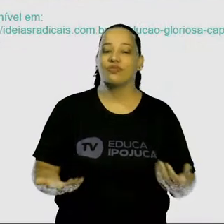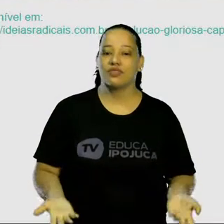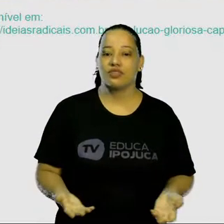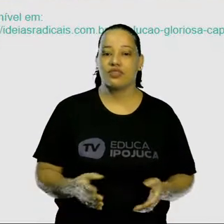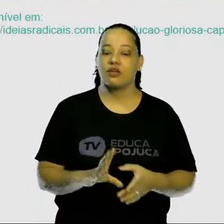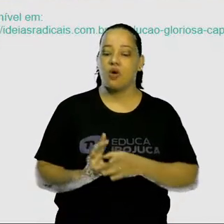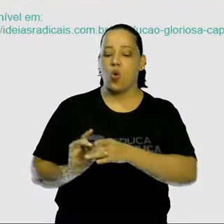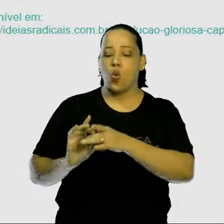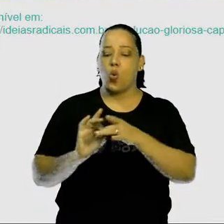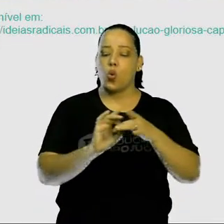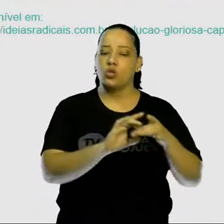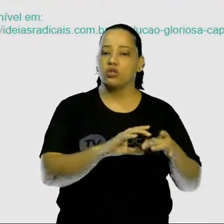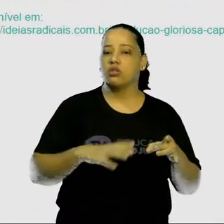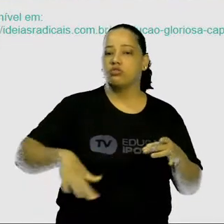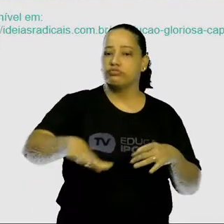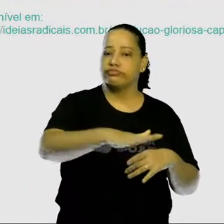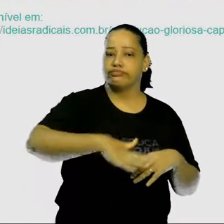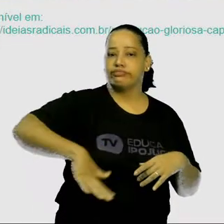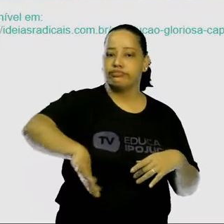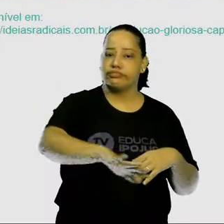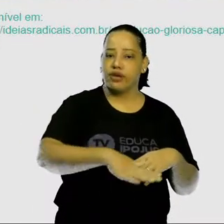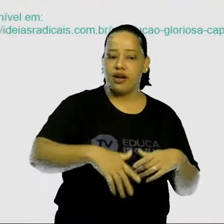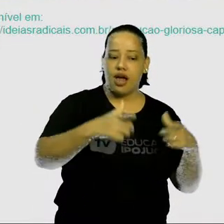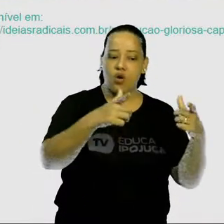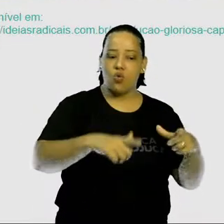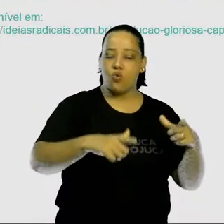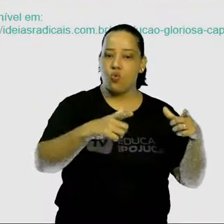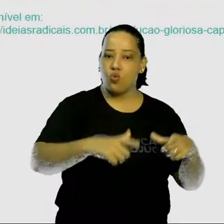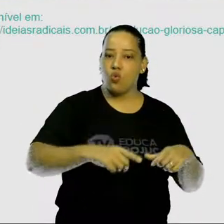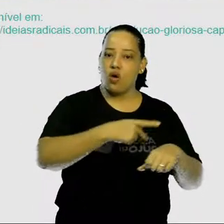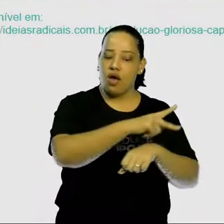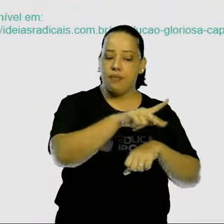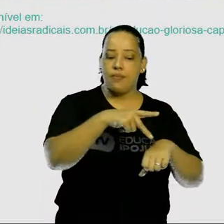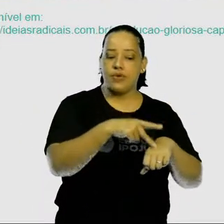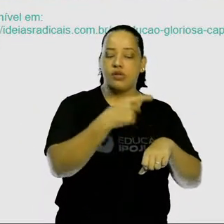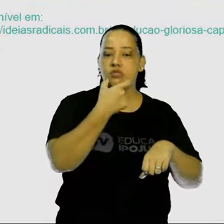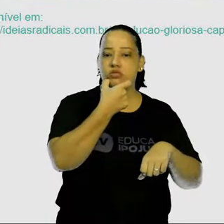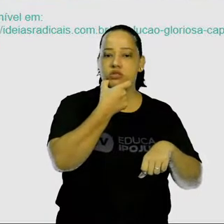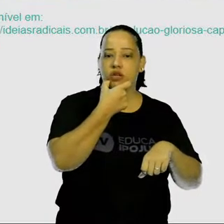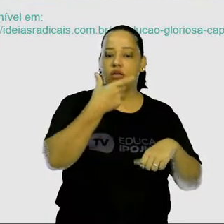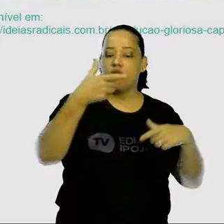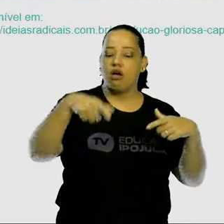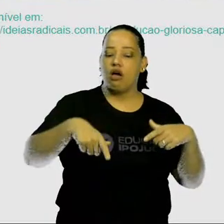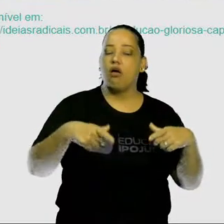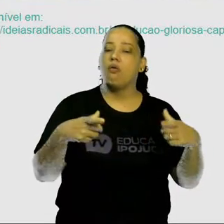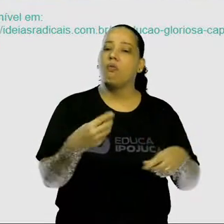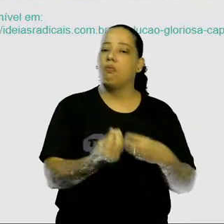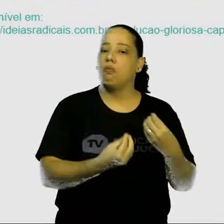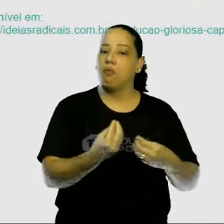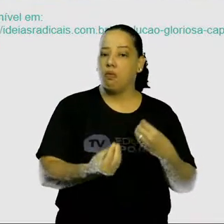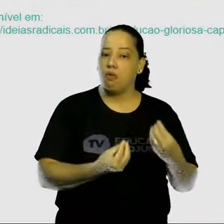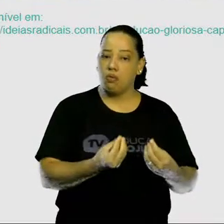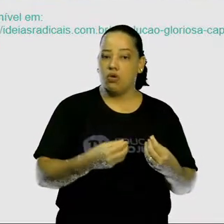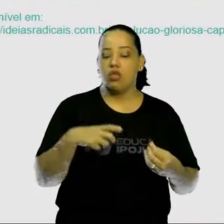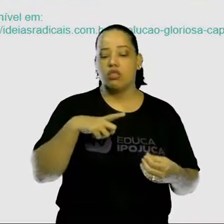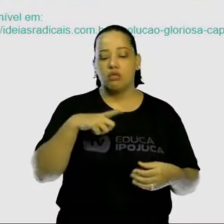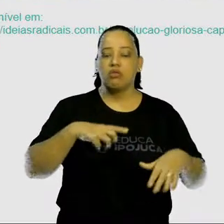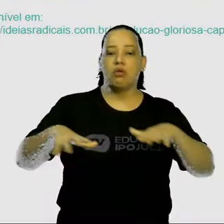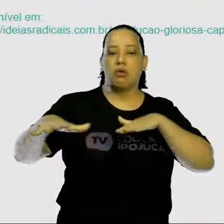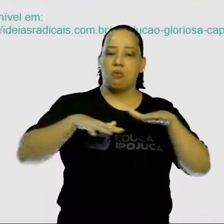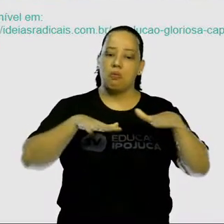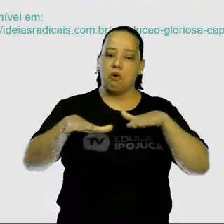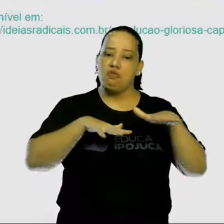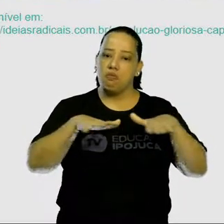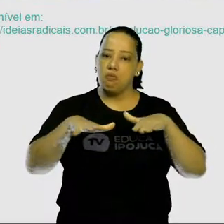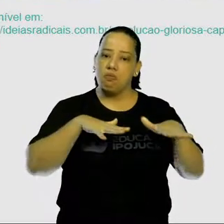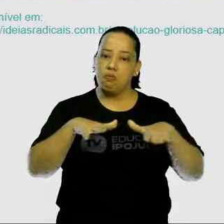Contexto geral da Inglaterra. Primeiramente, temos que saber que as revoluções inglesas, né, elas vão ser um movimento revolucionário que vão